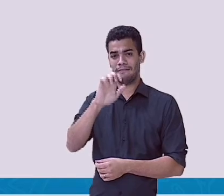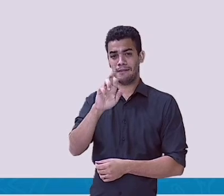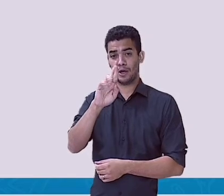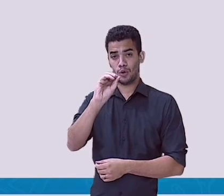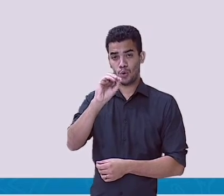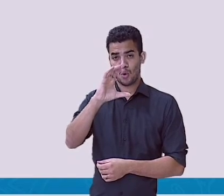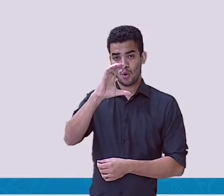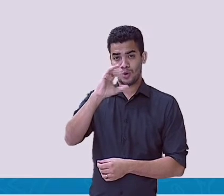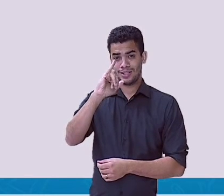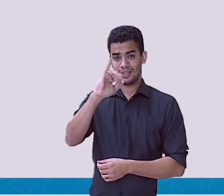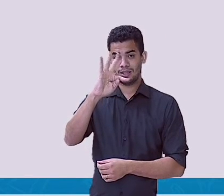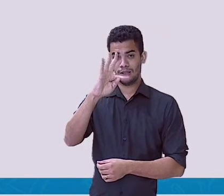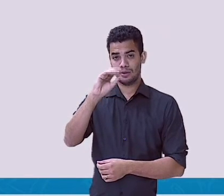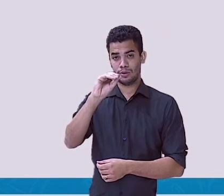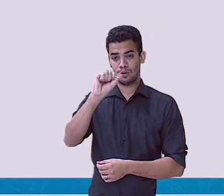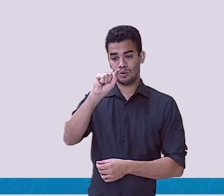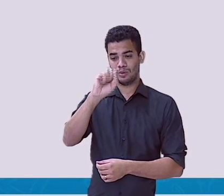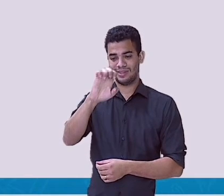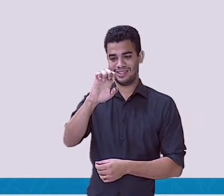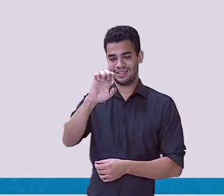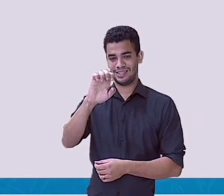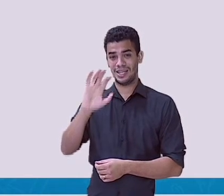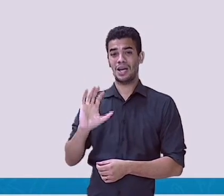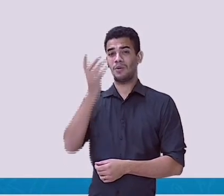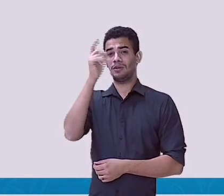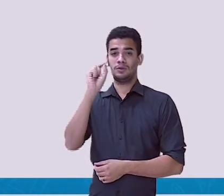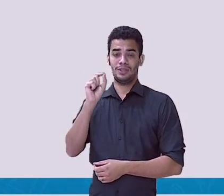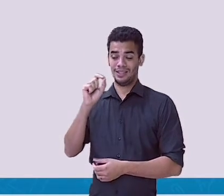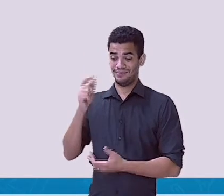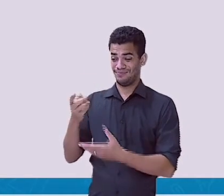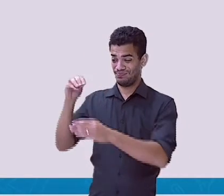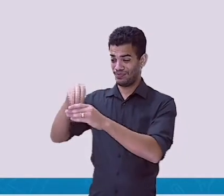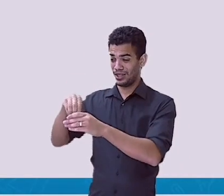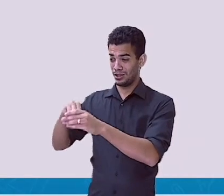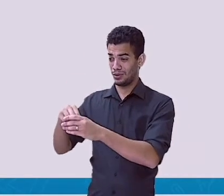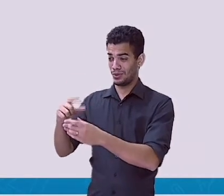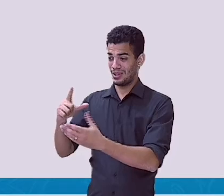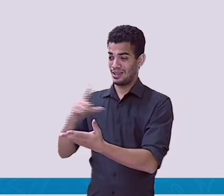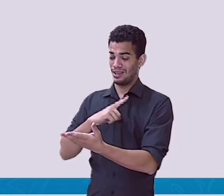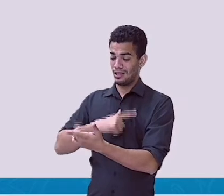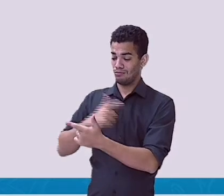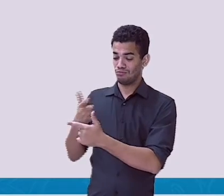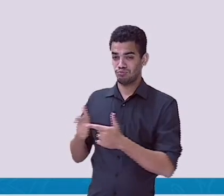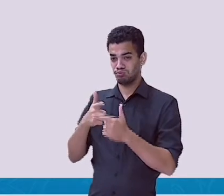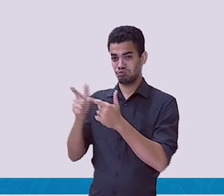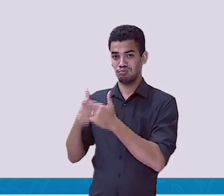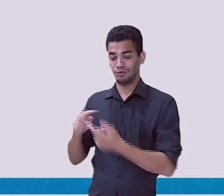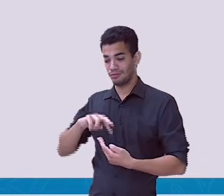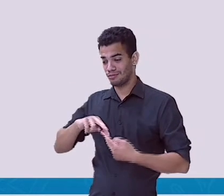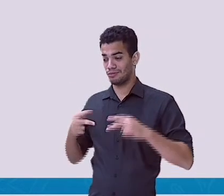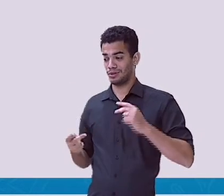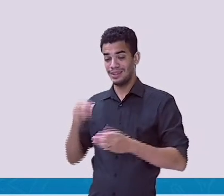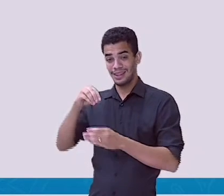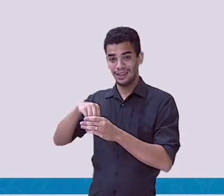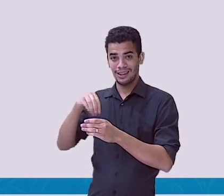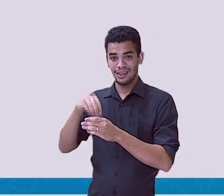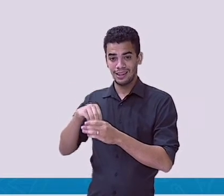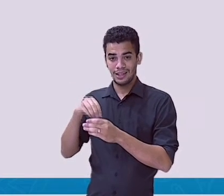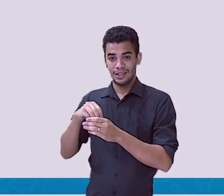pessoa caso ela tenha alguma infecção, tá? Quem faz esse processo de modificação